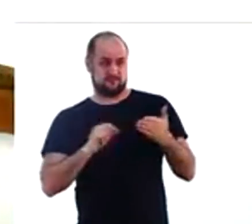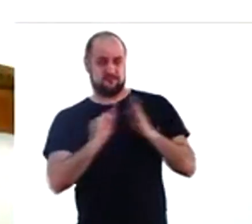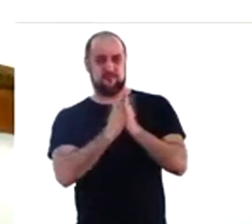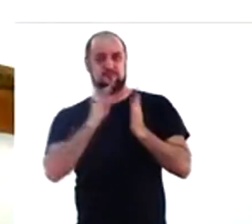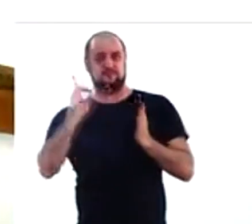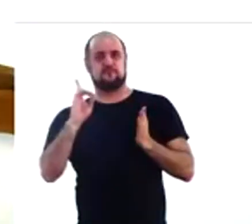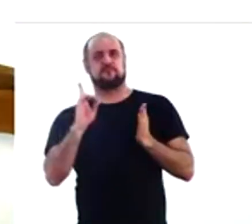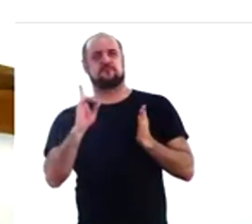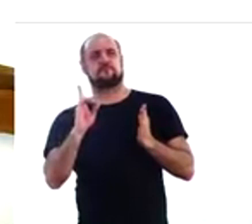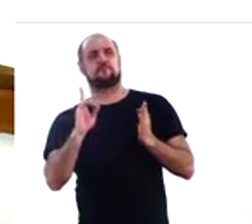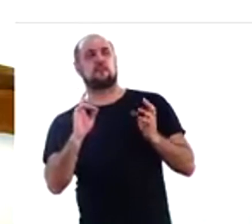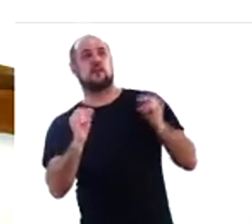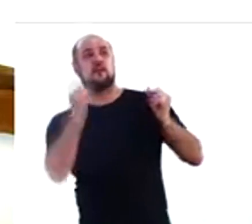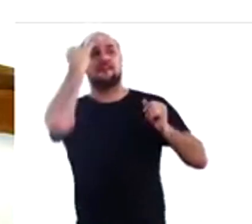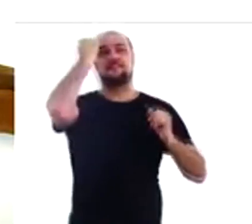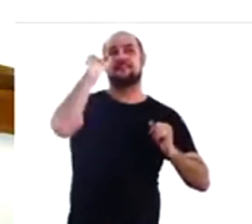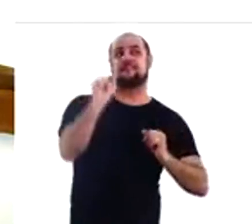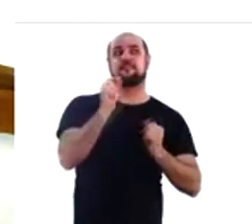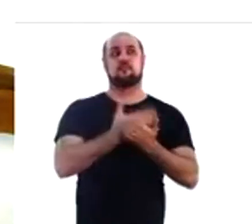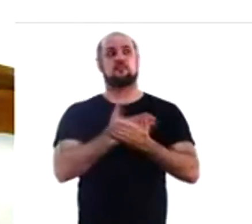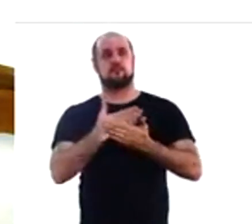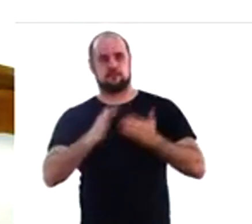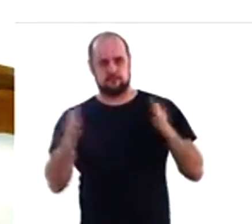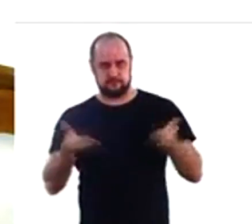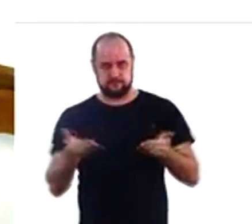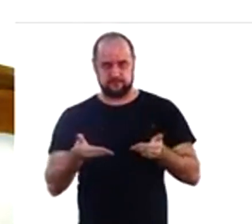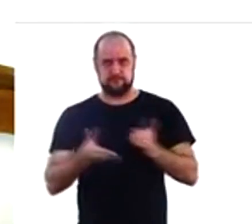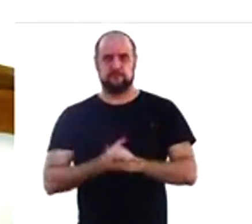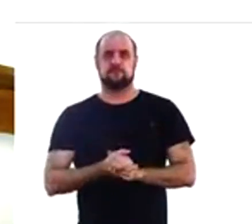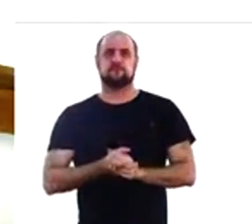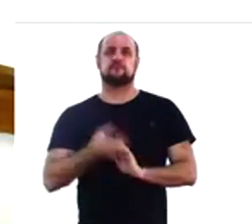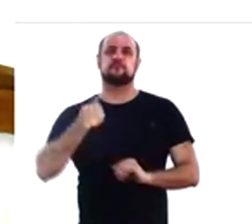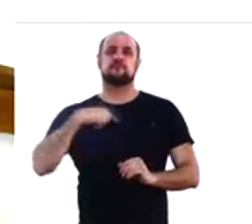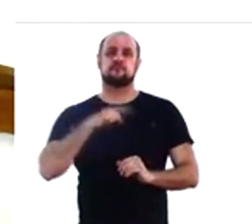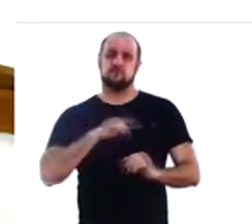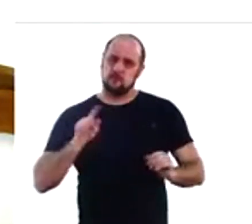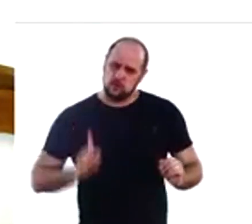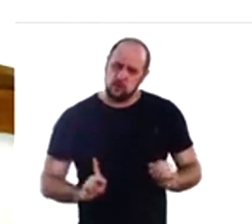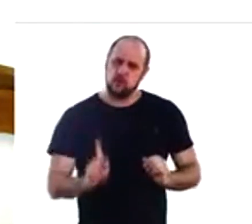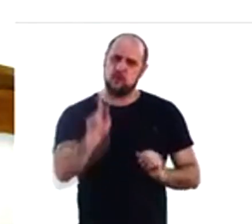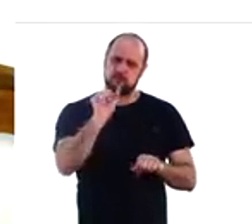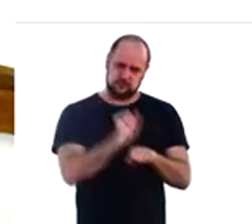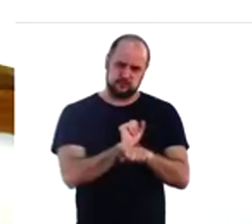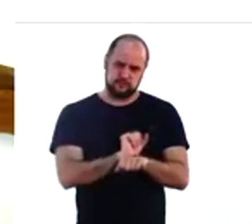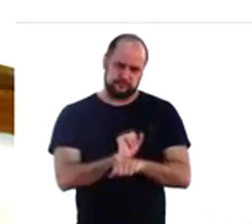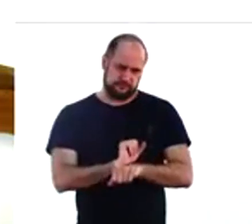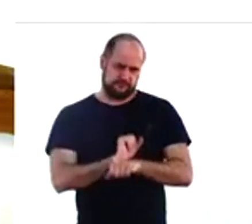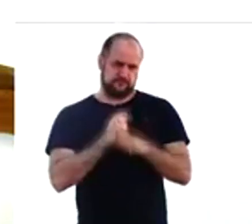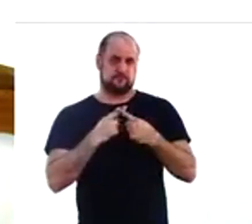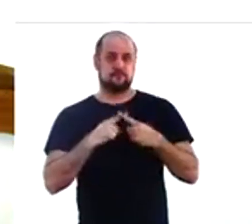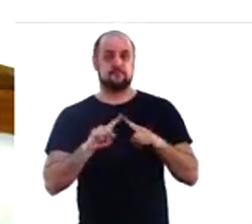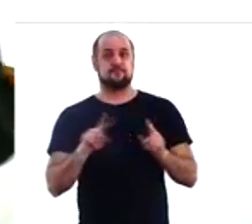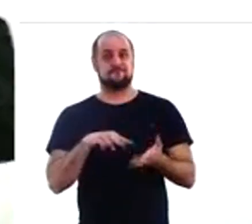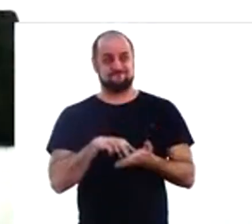uma ideia assim, é alguma coisa que começa agora, e nós continuamos a aguardar, mas está, e aqui os